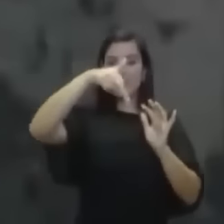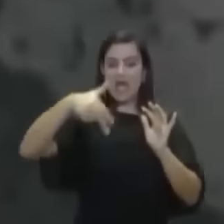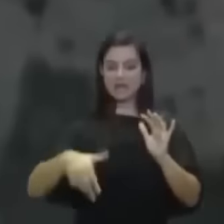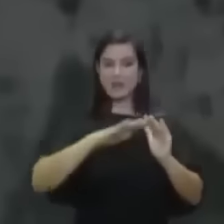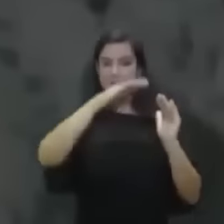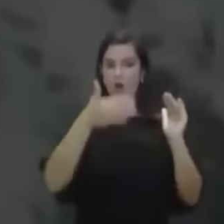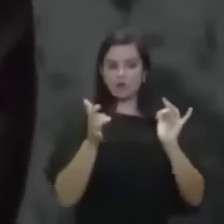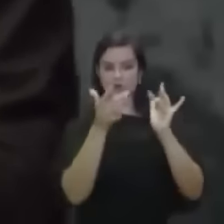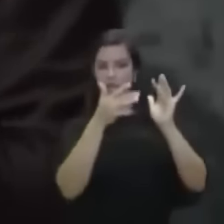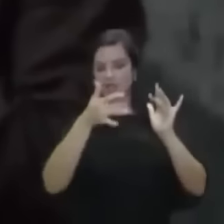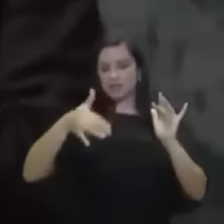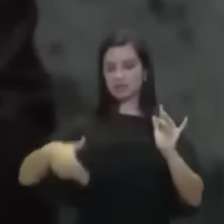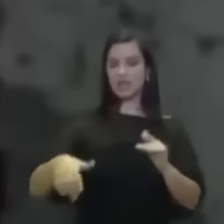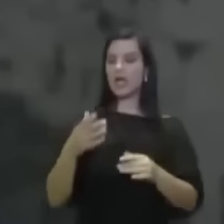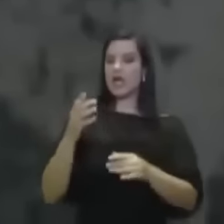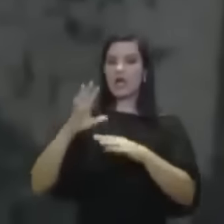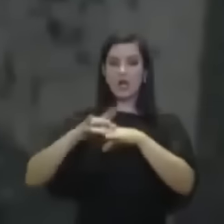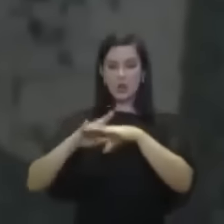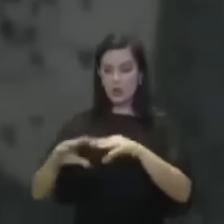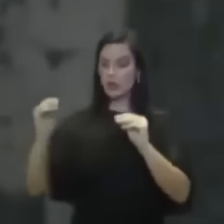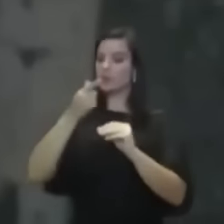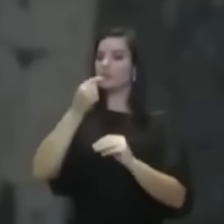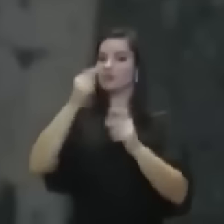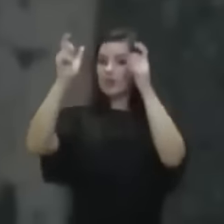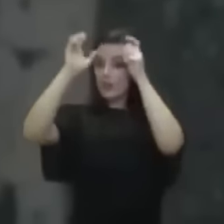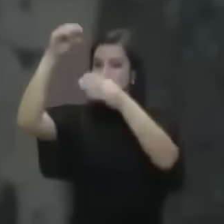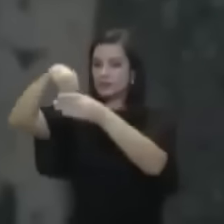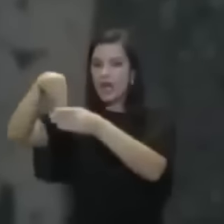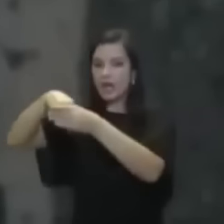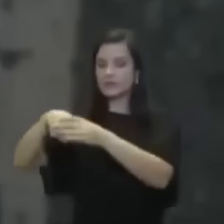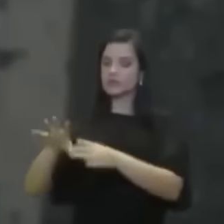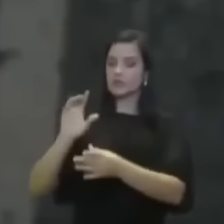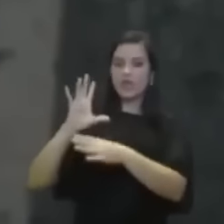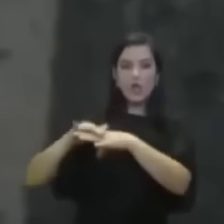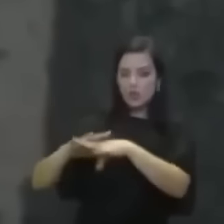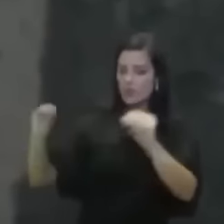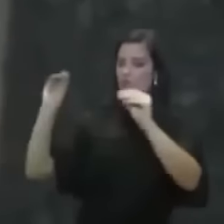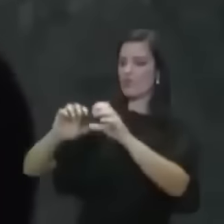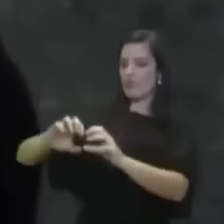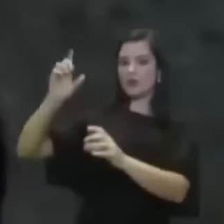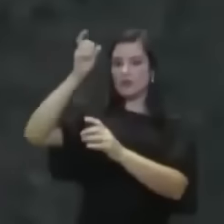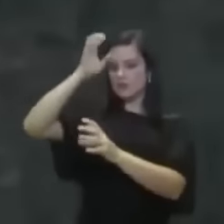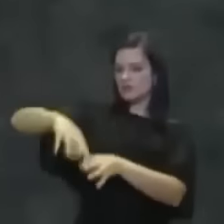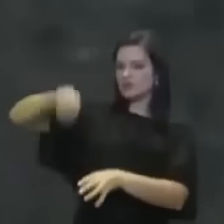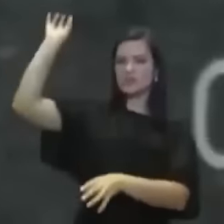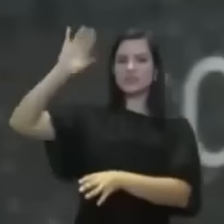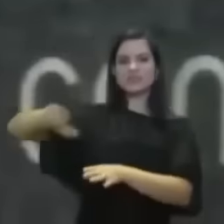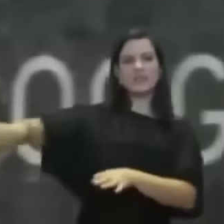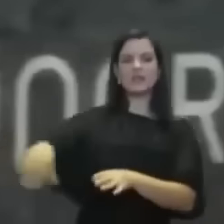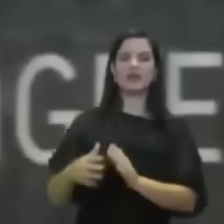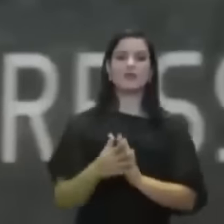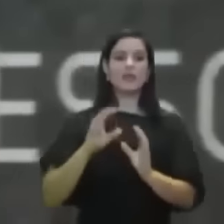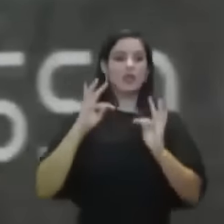devolve ao seu pai, e diz Lucas 9:43, que diante desse insólito milagre, todos se maravilhavam do